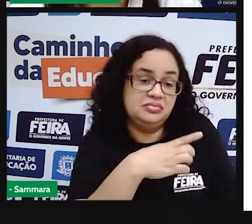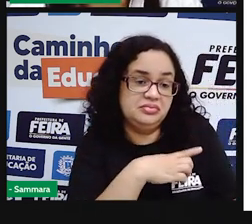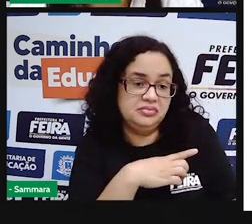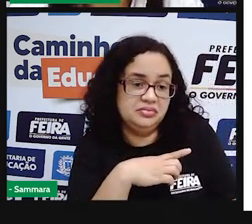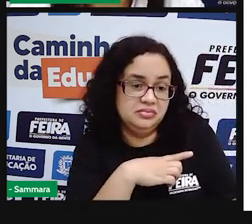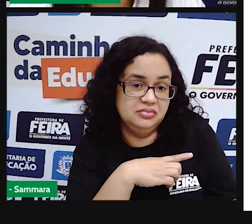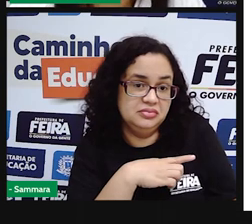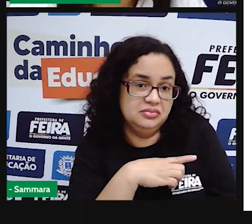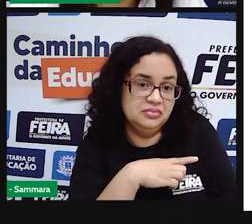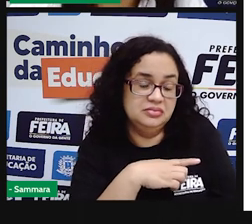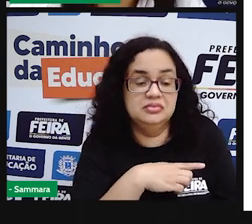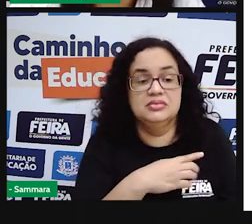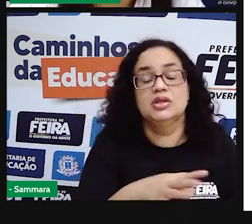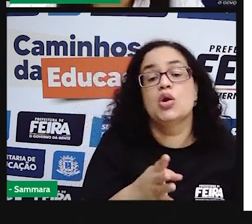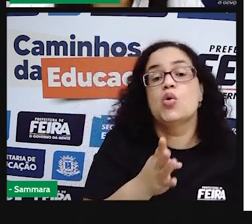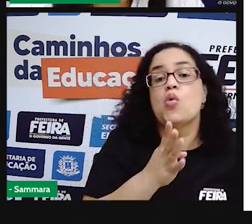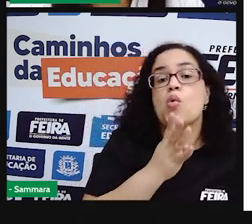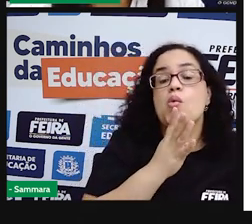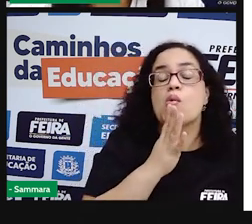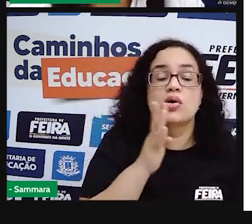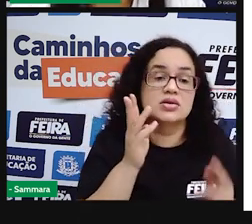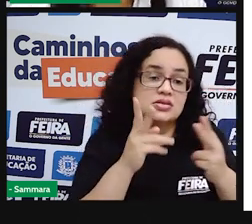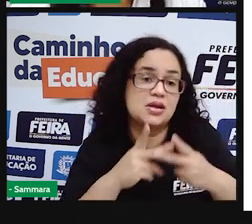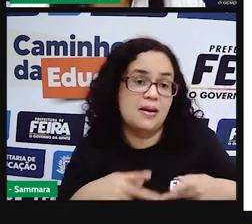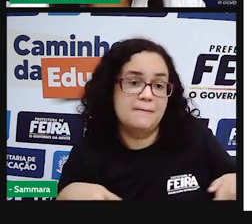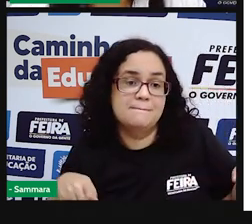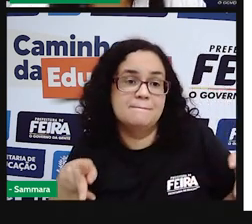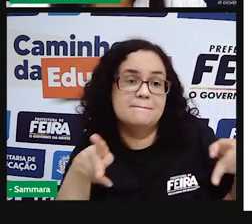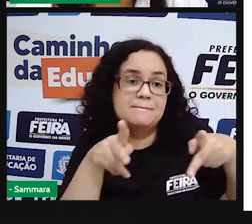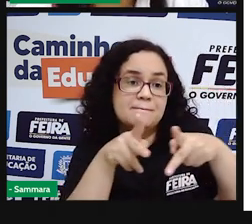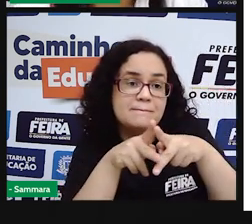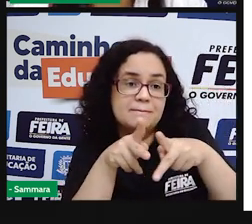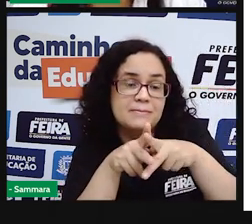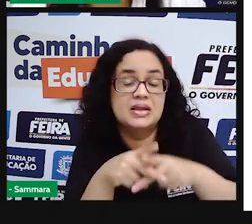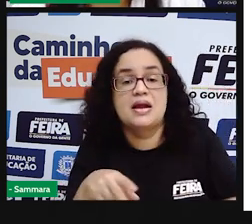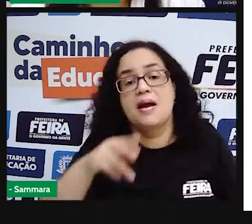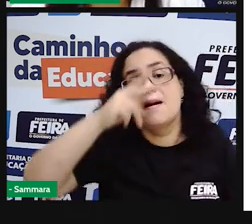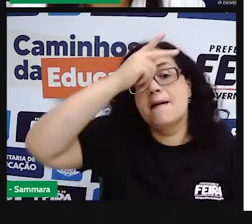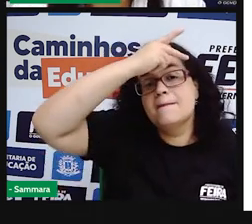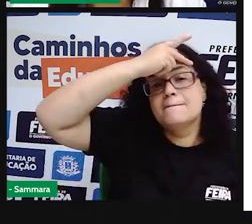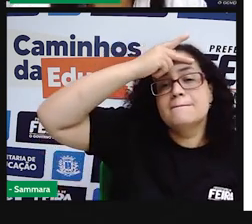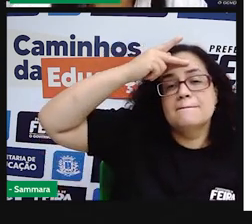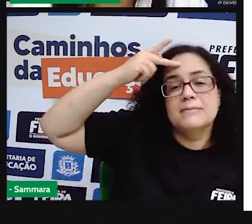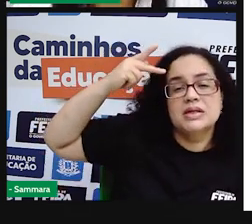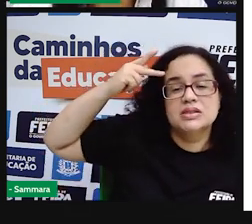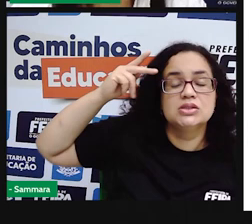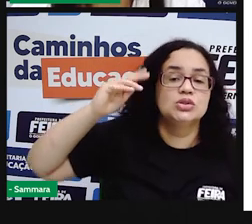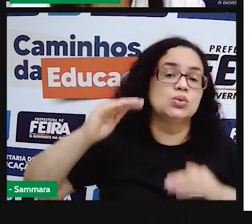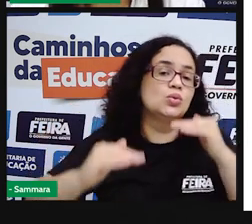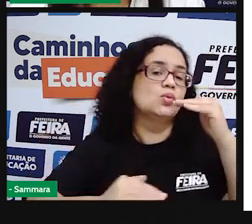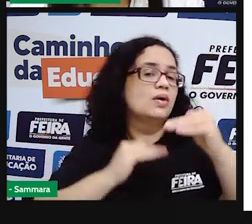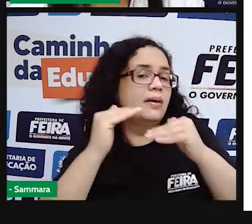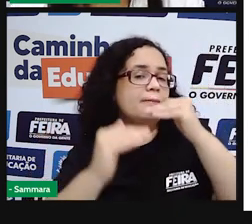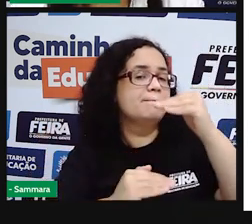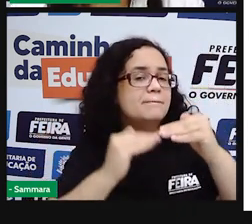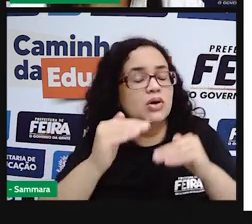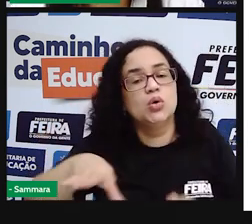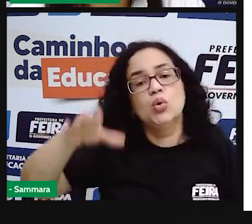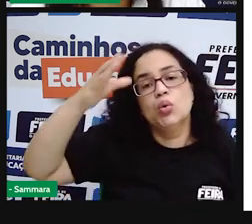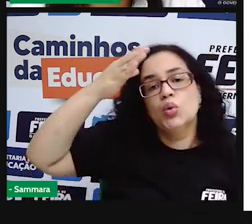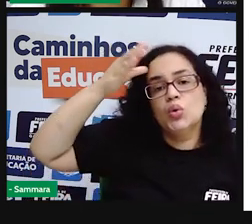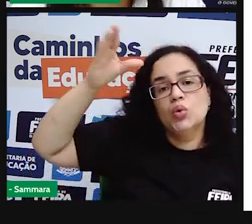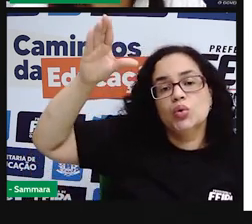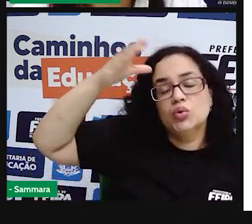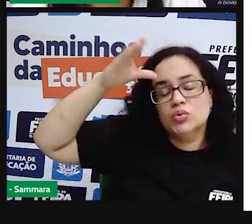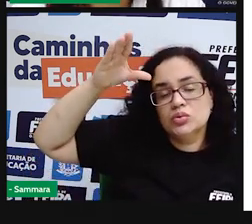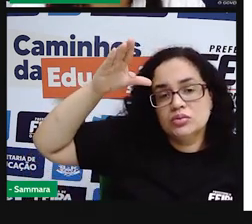dos conhecimentos populares, e aí são ações que as pessoas desenvolvem aí culturalmente, passam entre